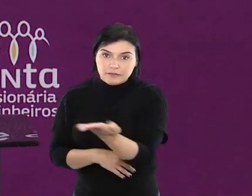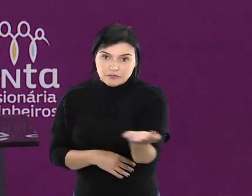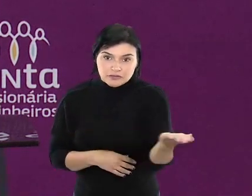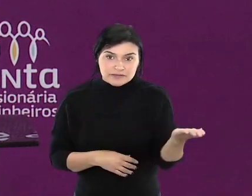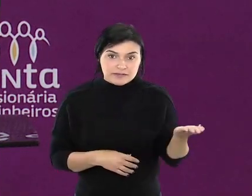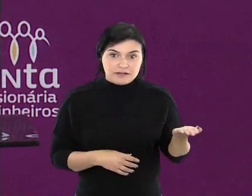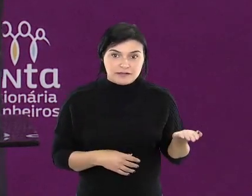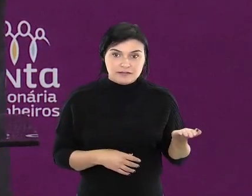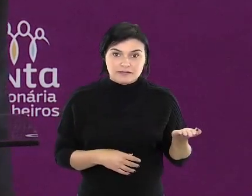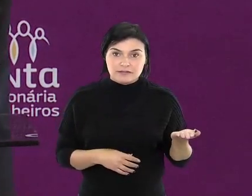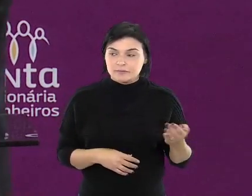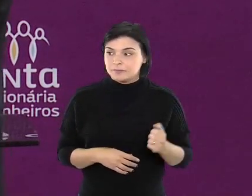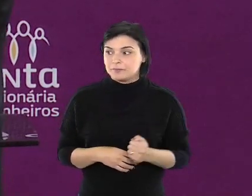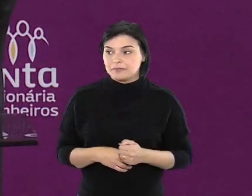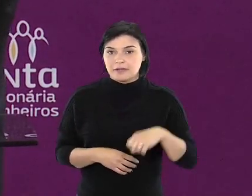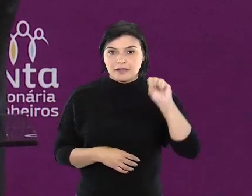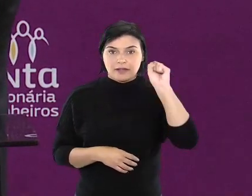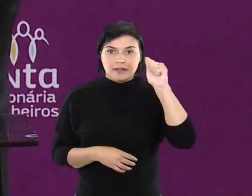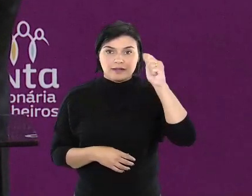Nóbrega